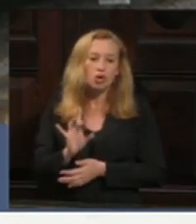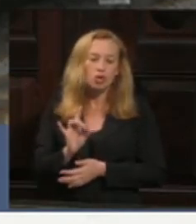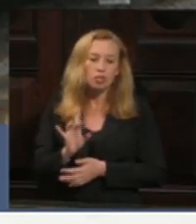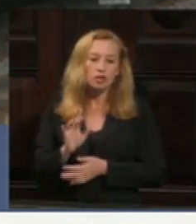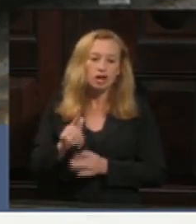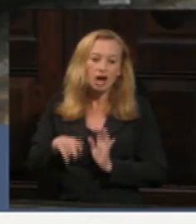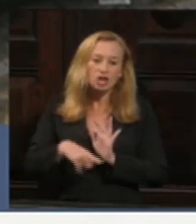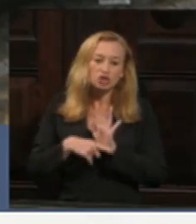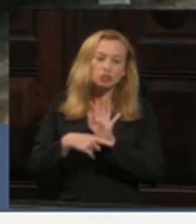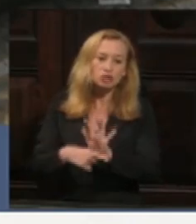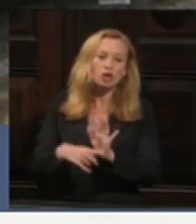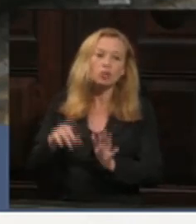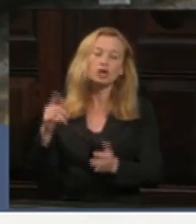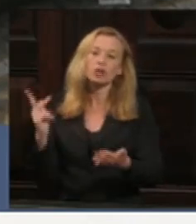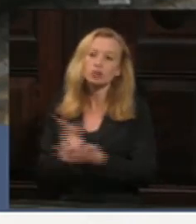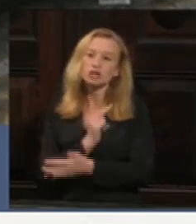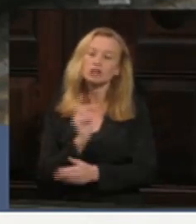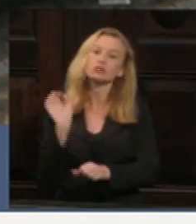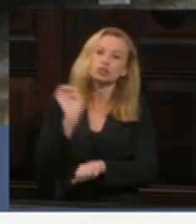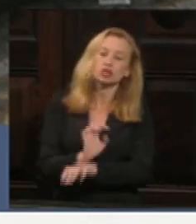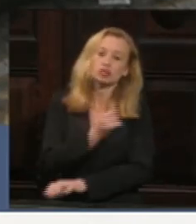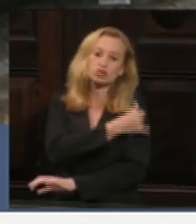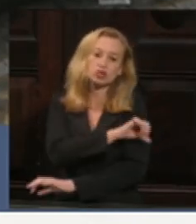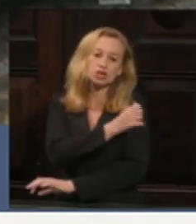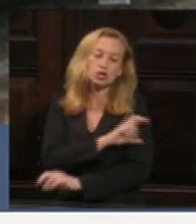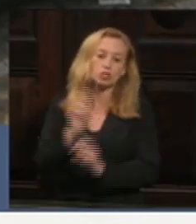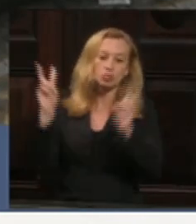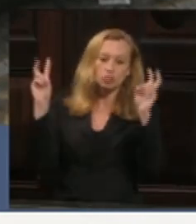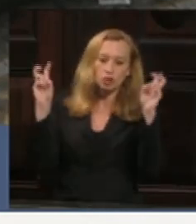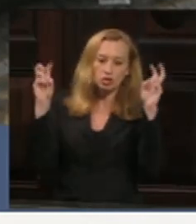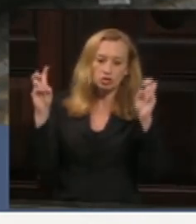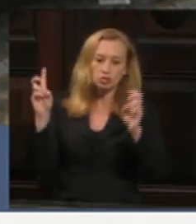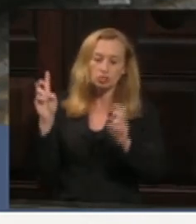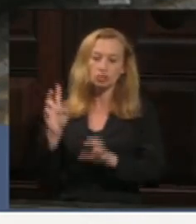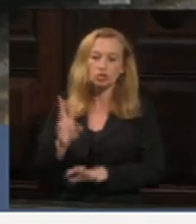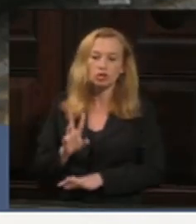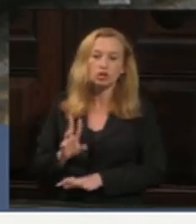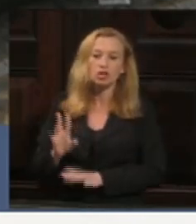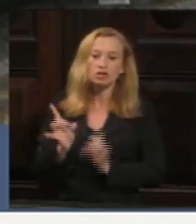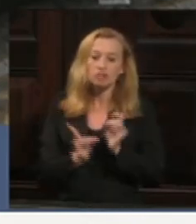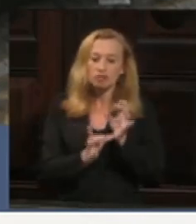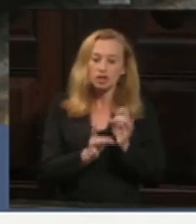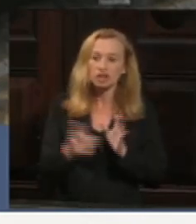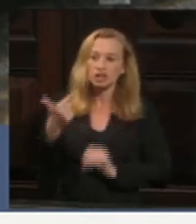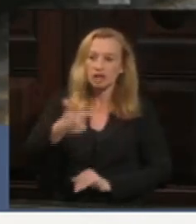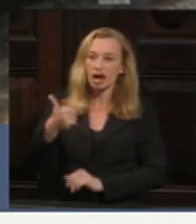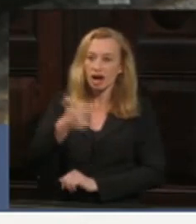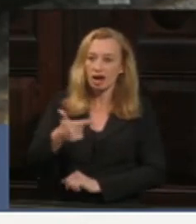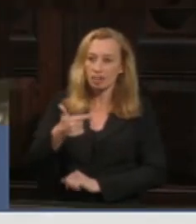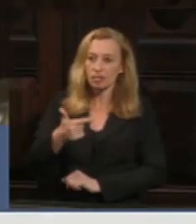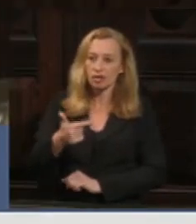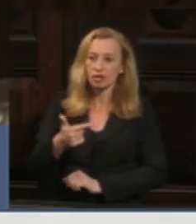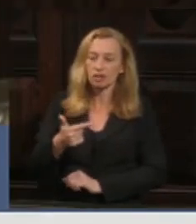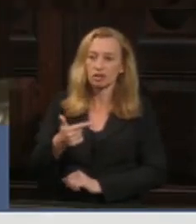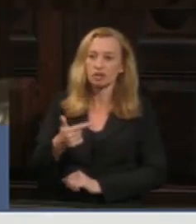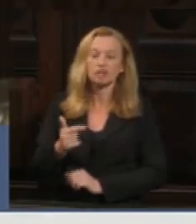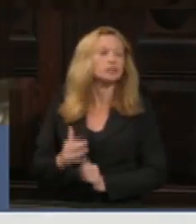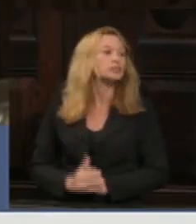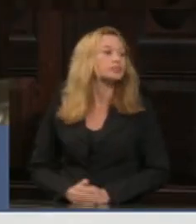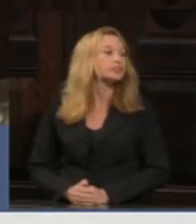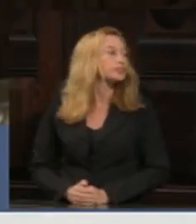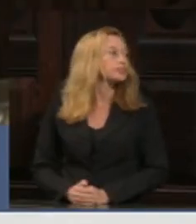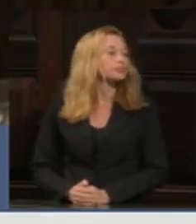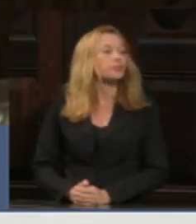ao que acontece no Estado do Rio de Janeiro na questão do contrabando de arma de fogo. Muito obrigada. Obrigado pela parte, deputada Marta